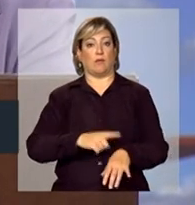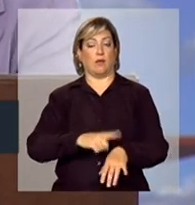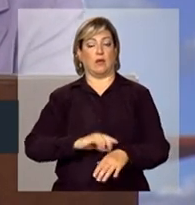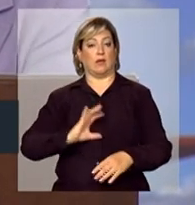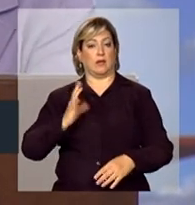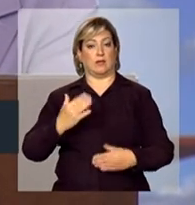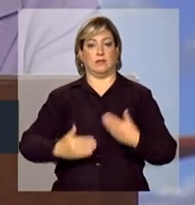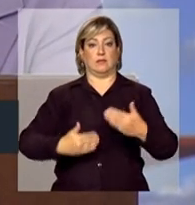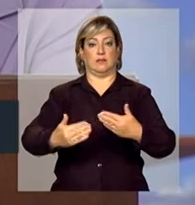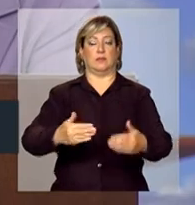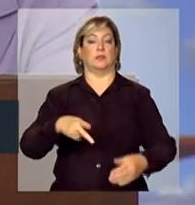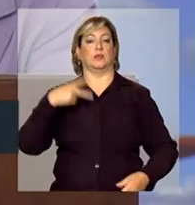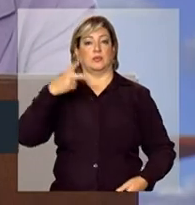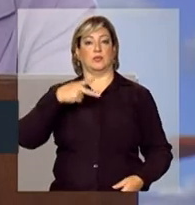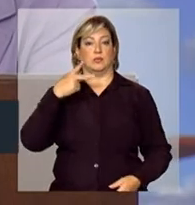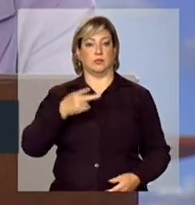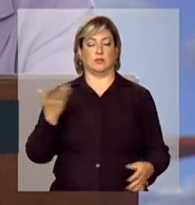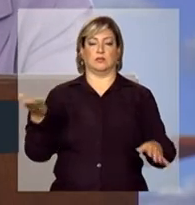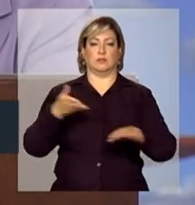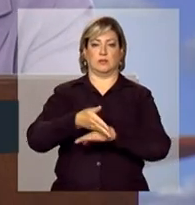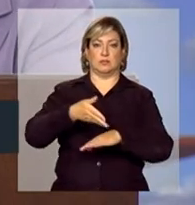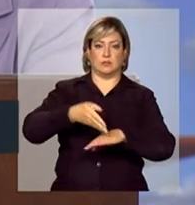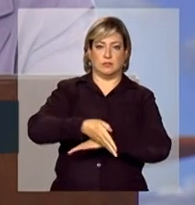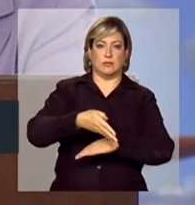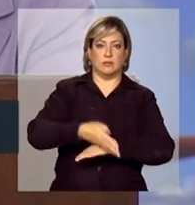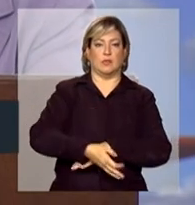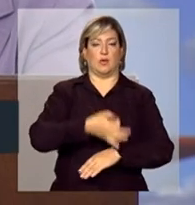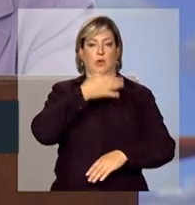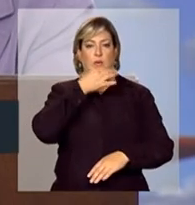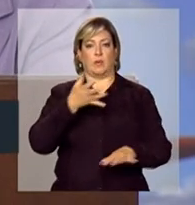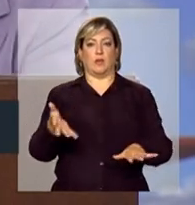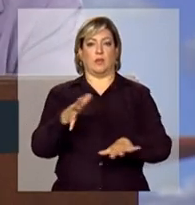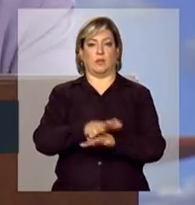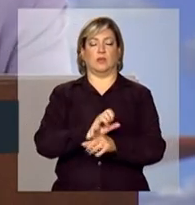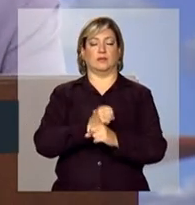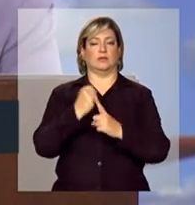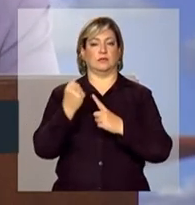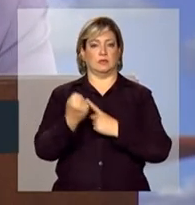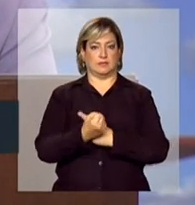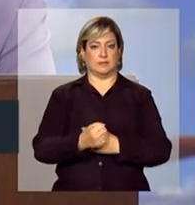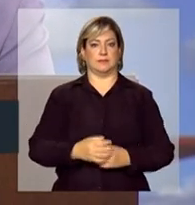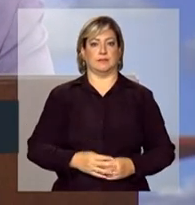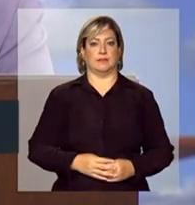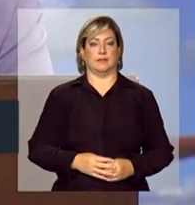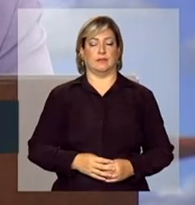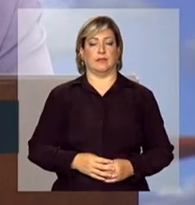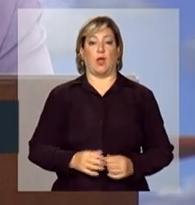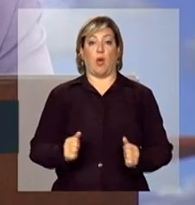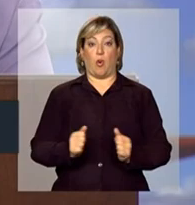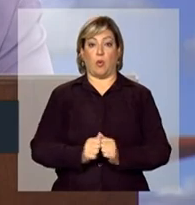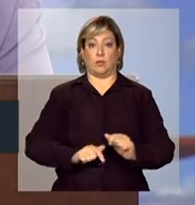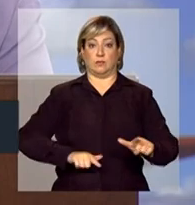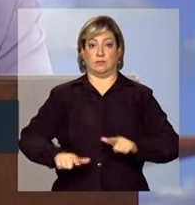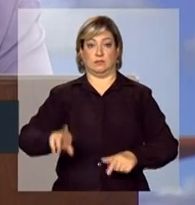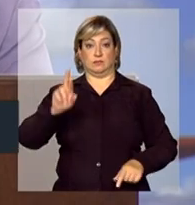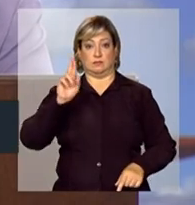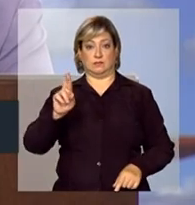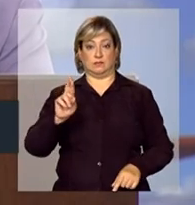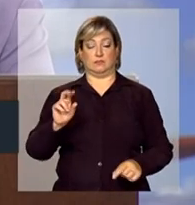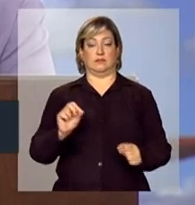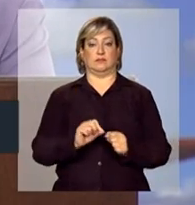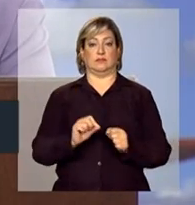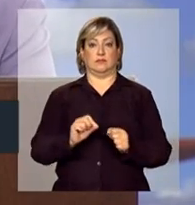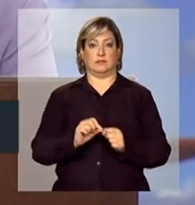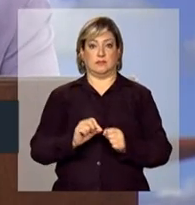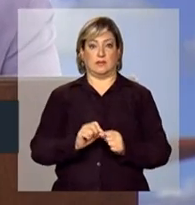pautado pelos princípios da participação e inclusão social com a missão de incorporar a temática de